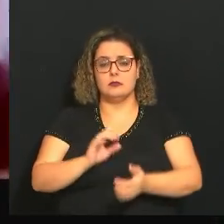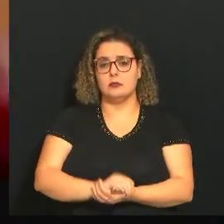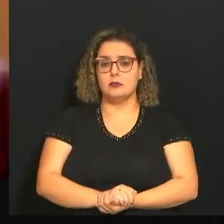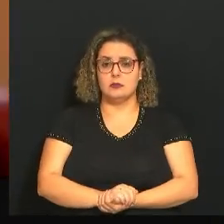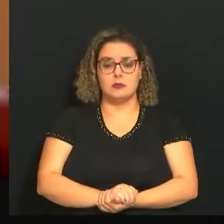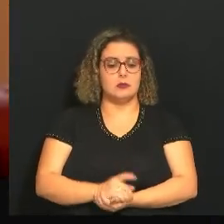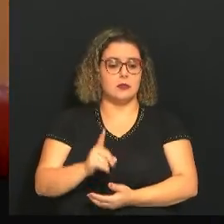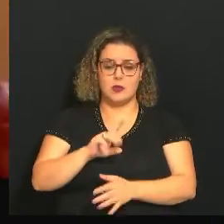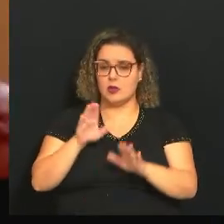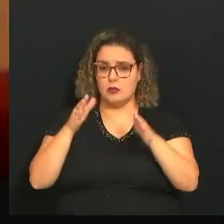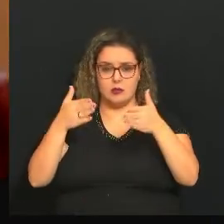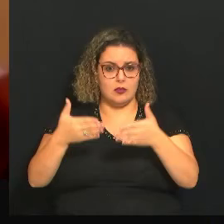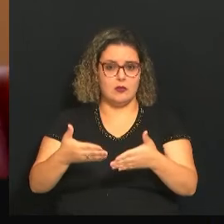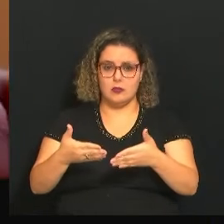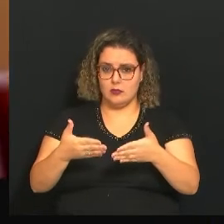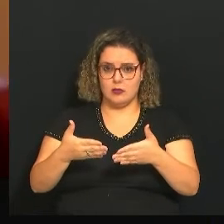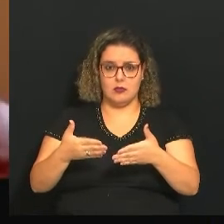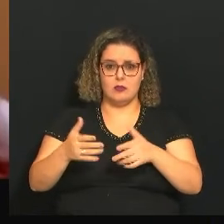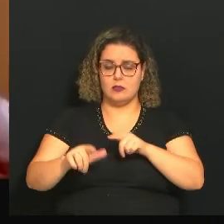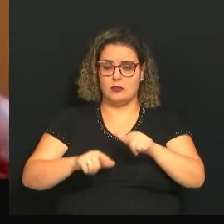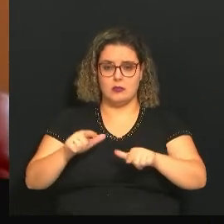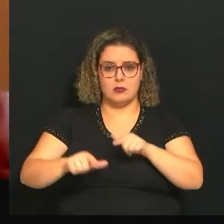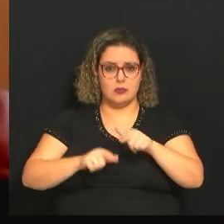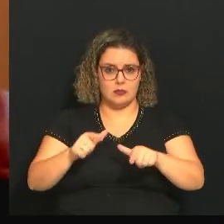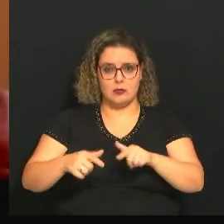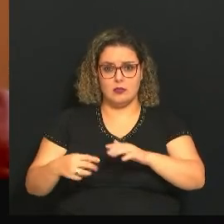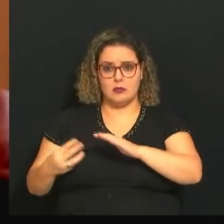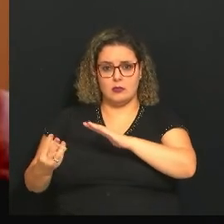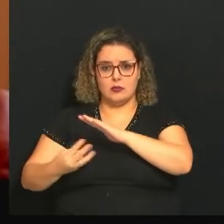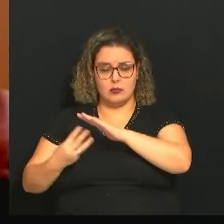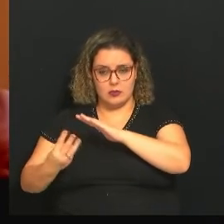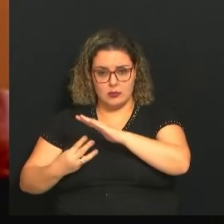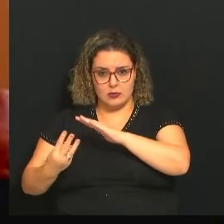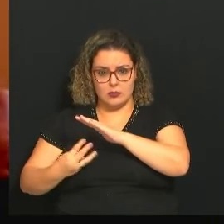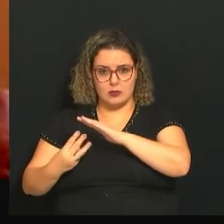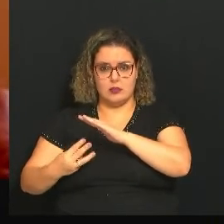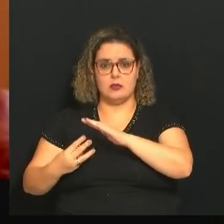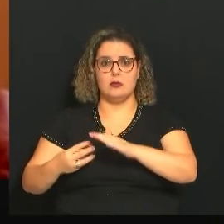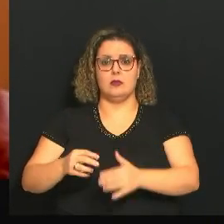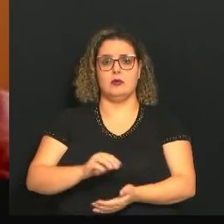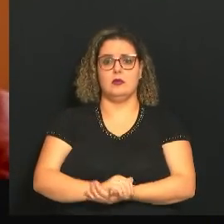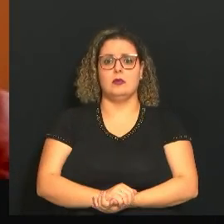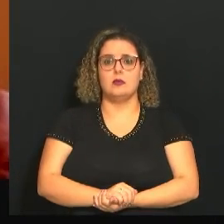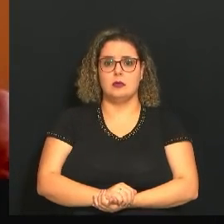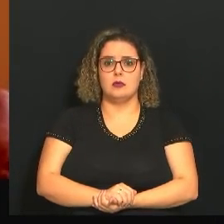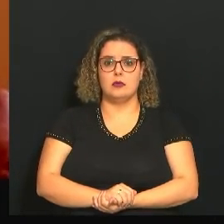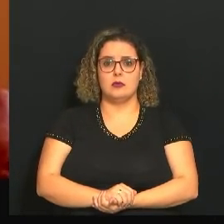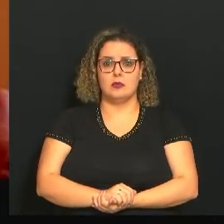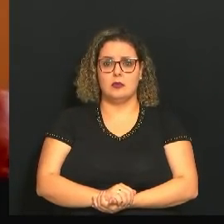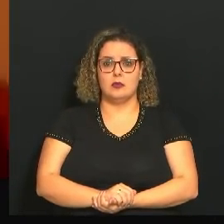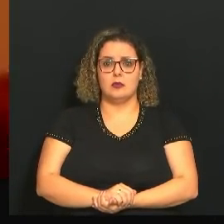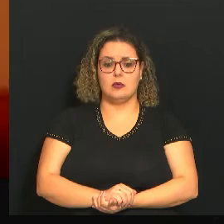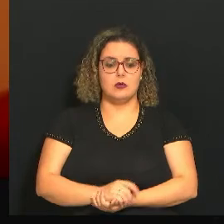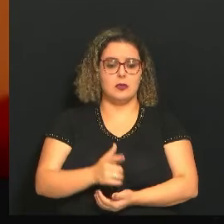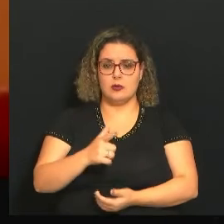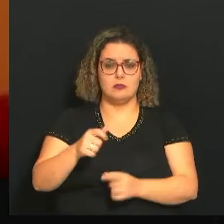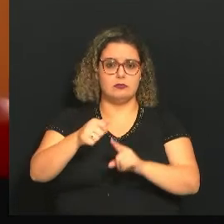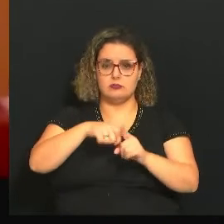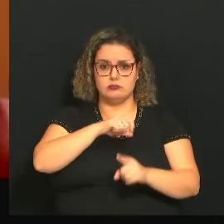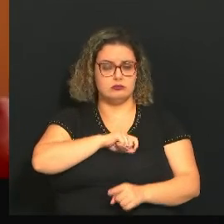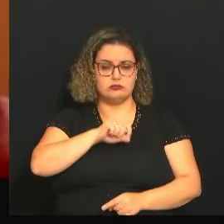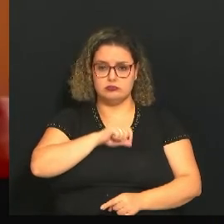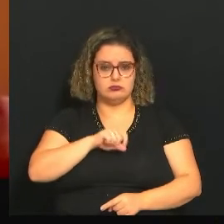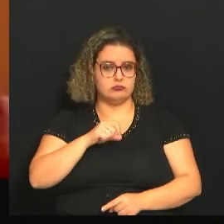priorizam o trabalho. Você pega os terceirizados, agora mesmo teve a greve dos terceirizados aí por conta de não recebimento de salário nas